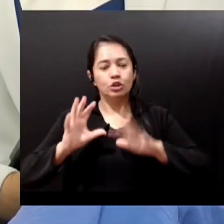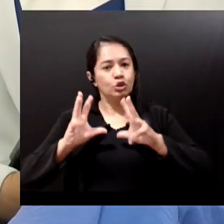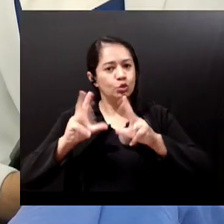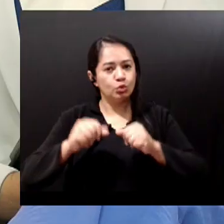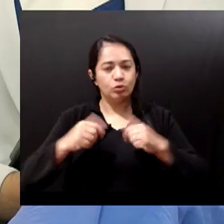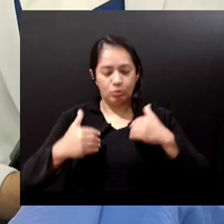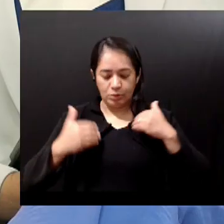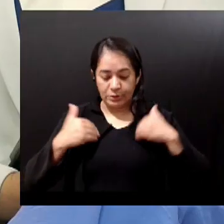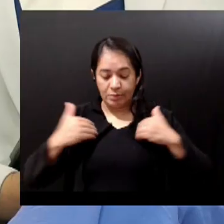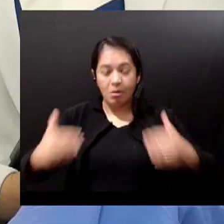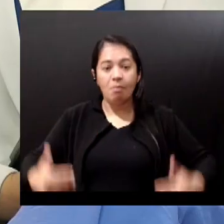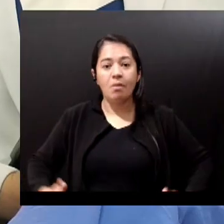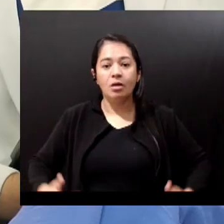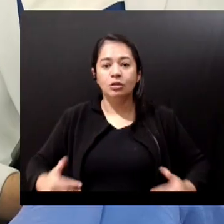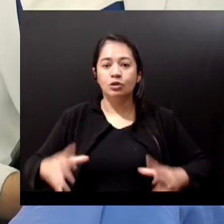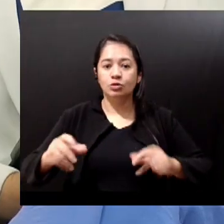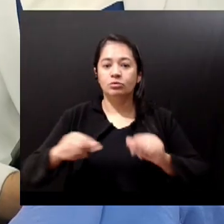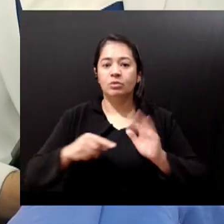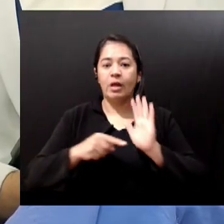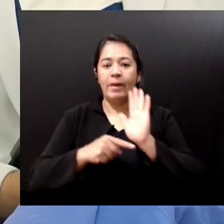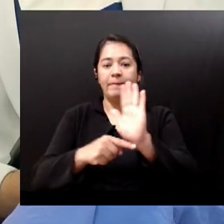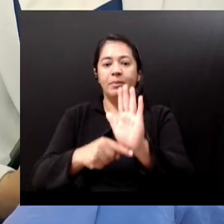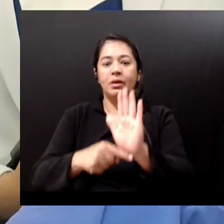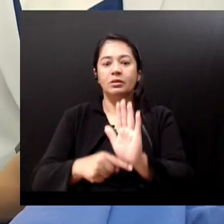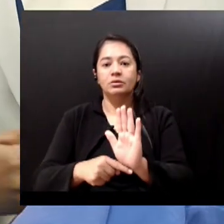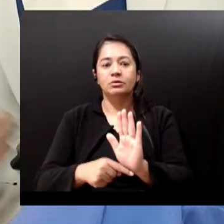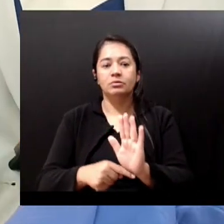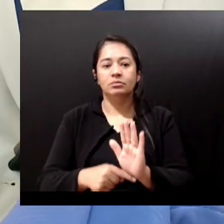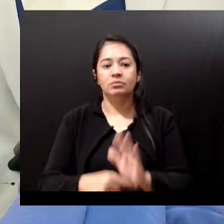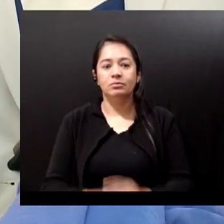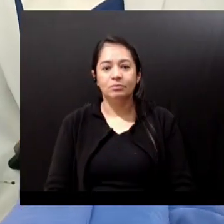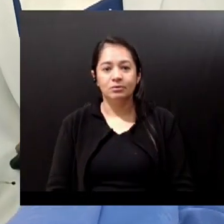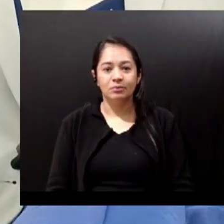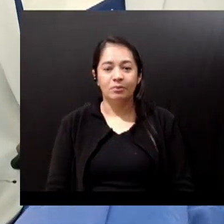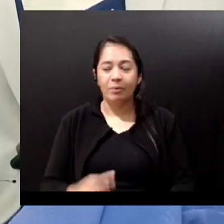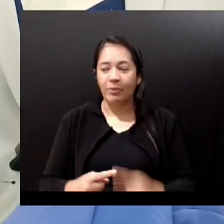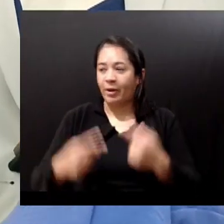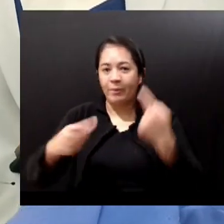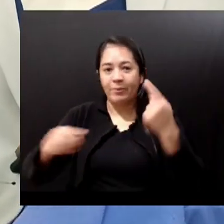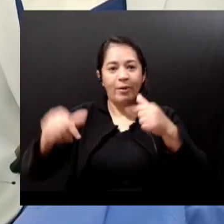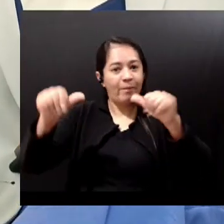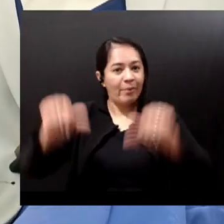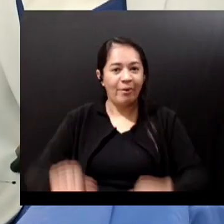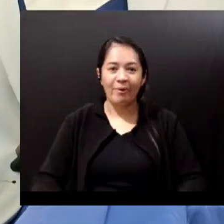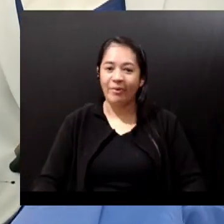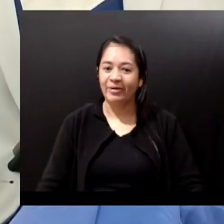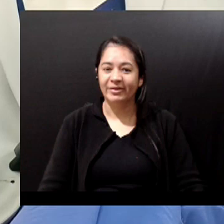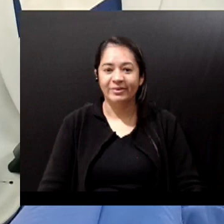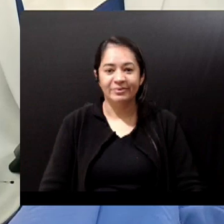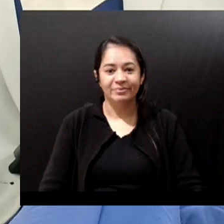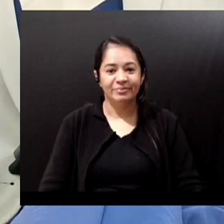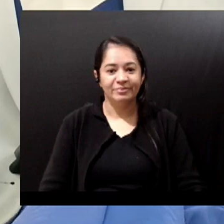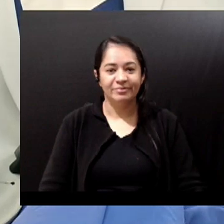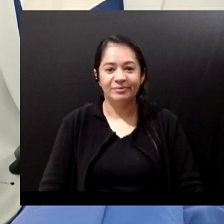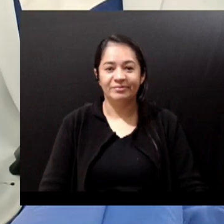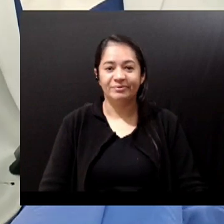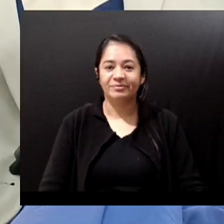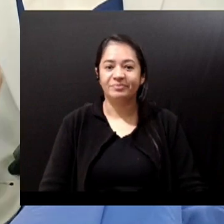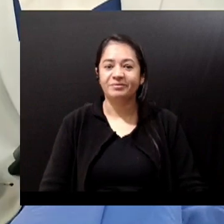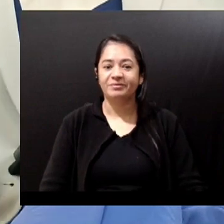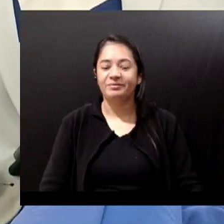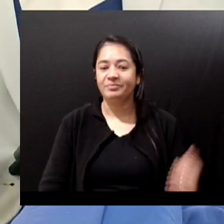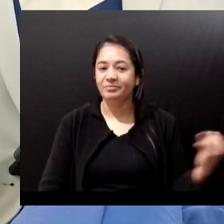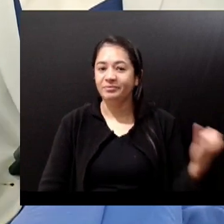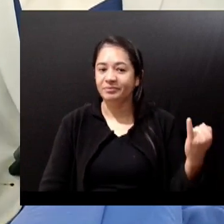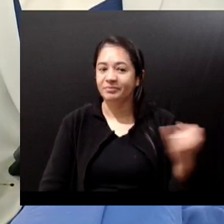Do contrário, a música só vai piorar a situação. Essa questão é importante, a sua fala também, porque